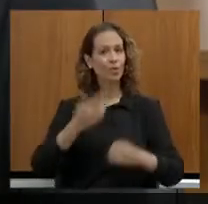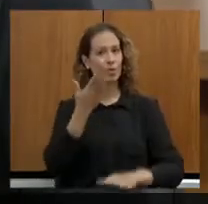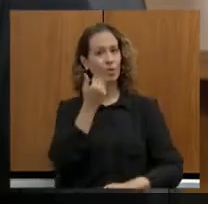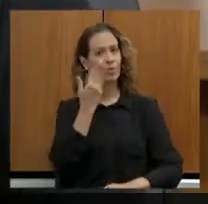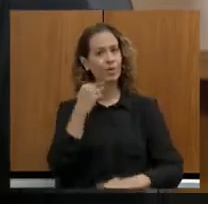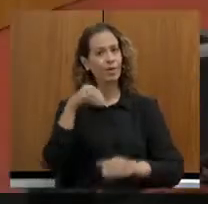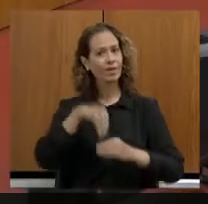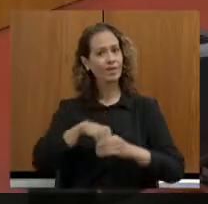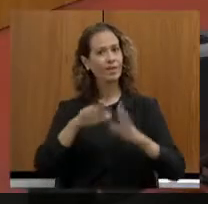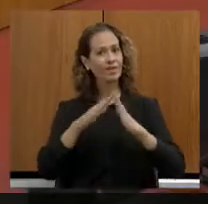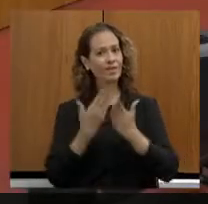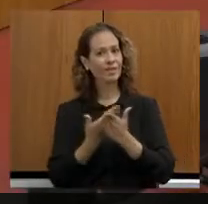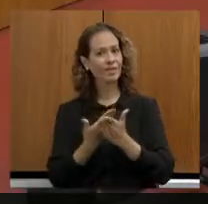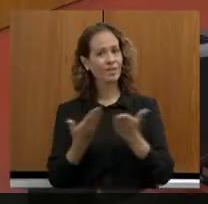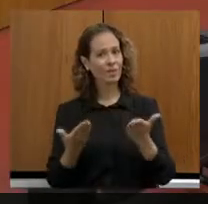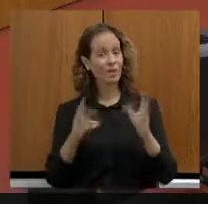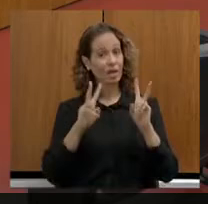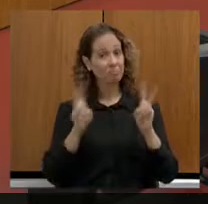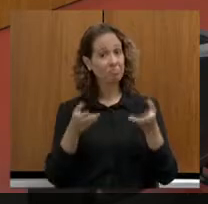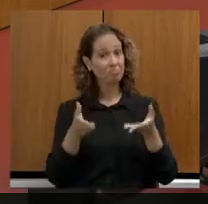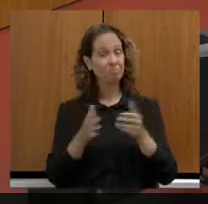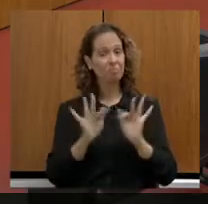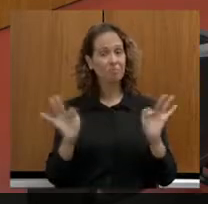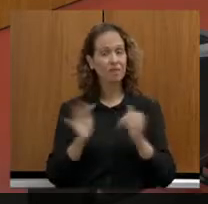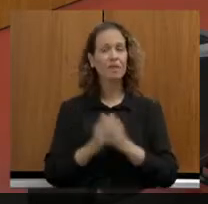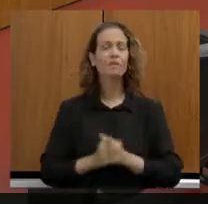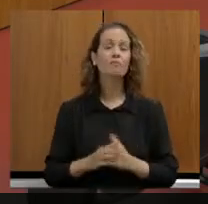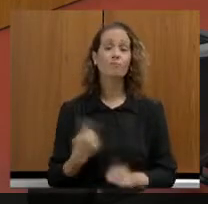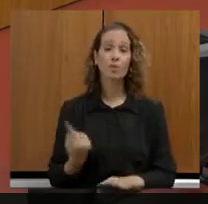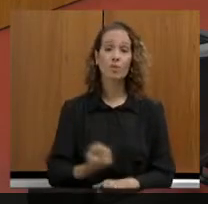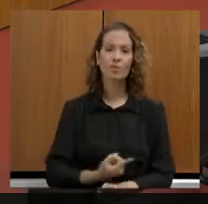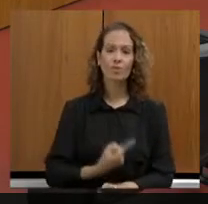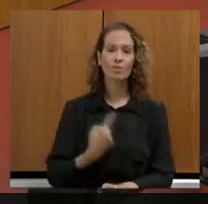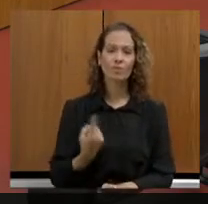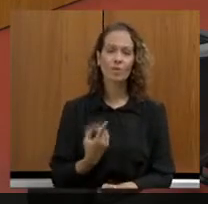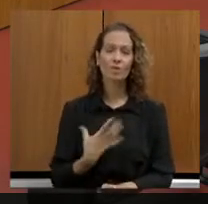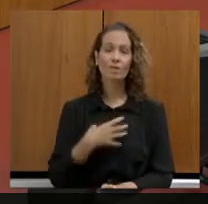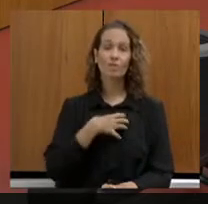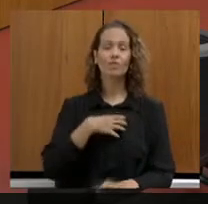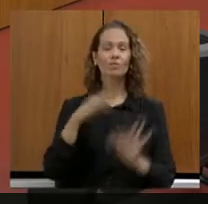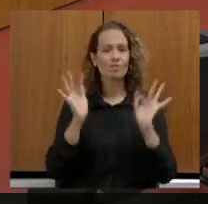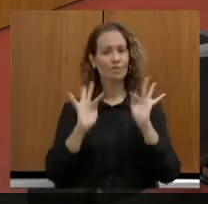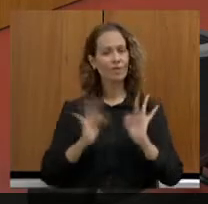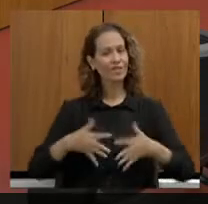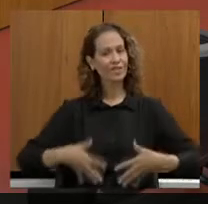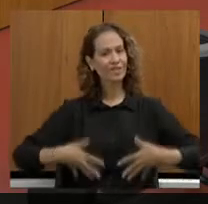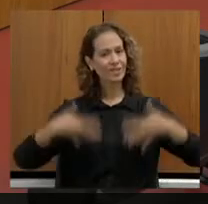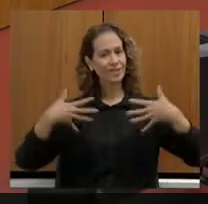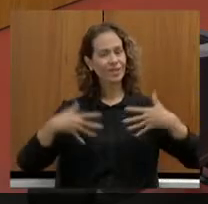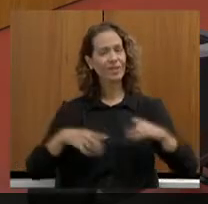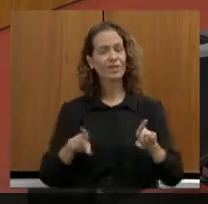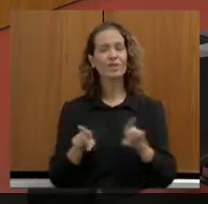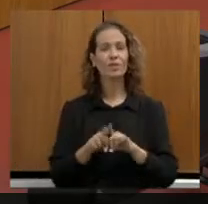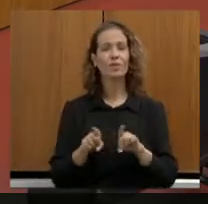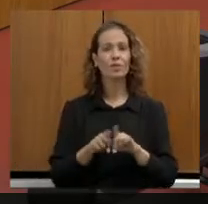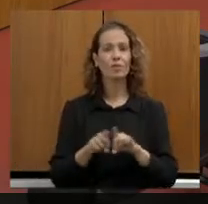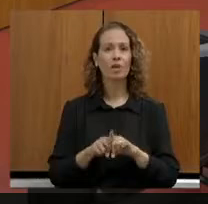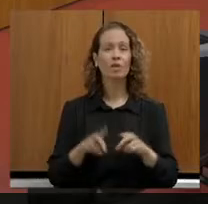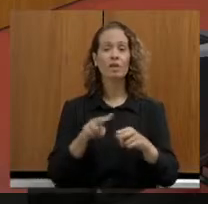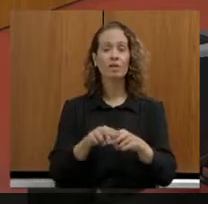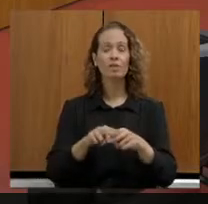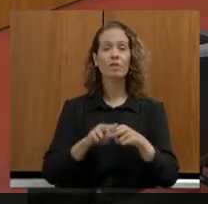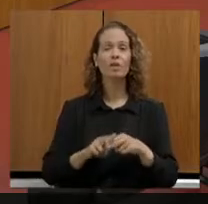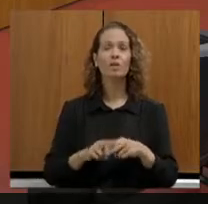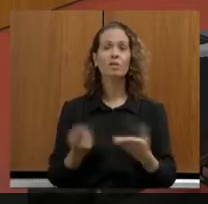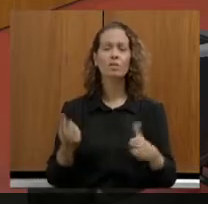né é algo que nos deixa bastante felizes e orgulhosos dada a situação de